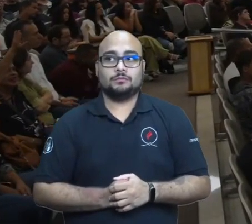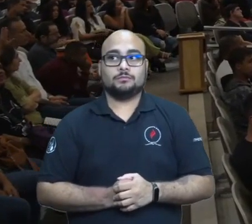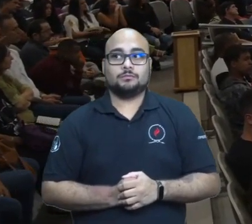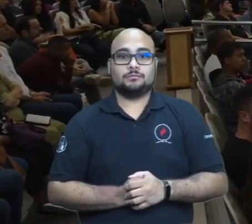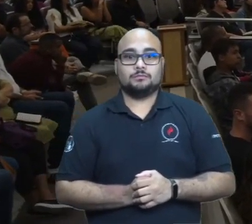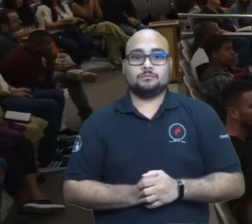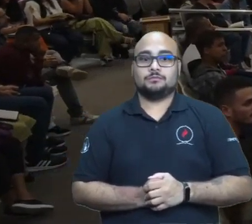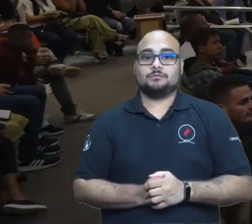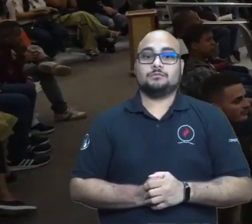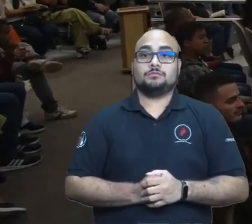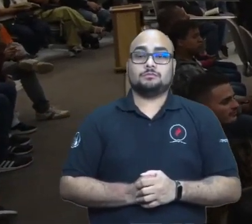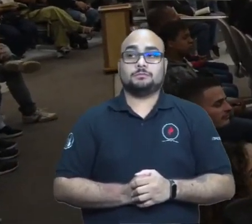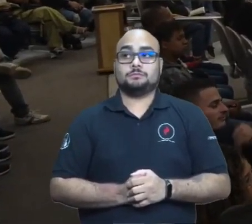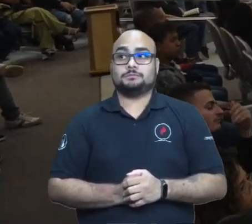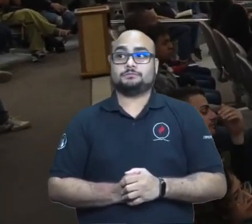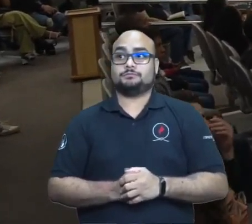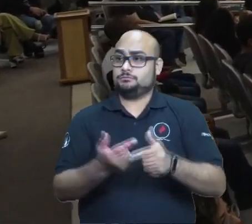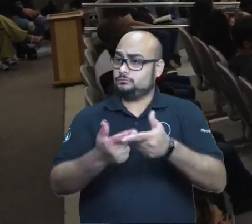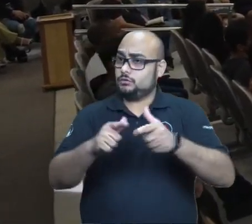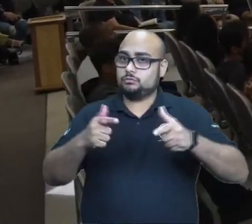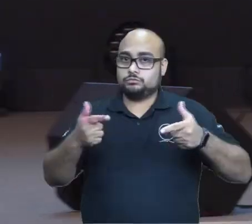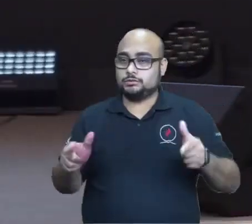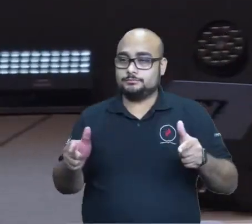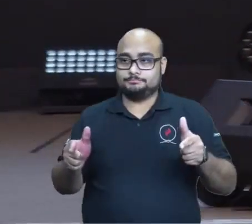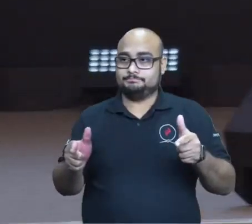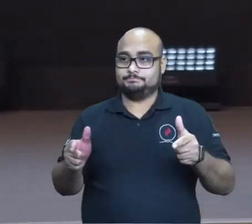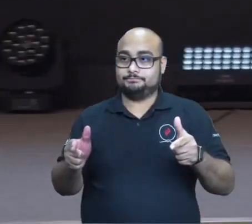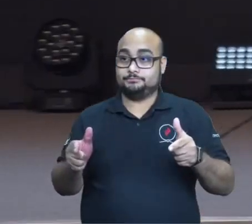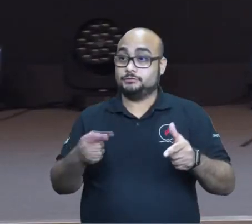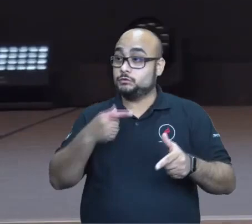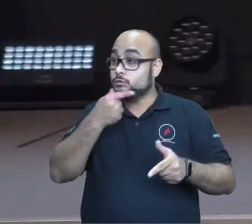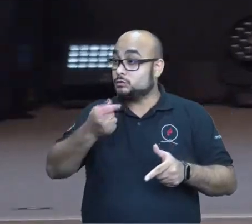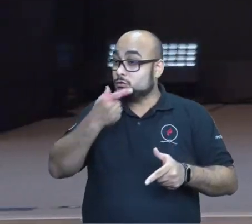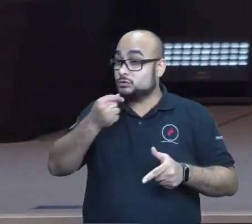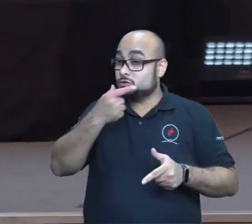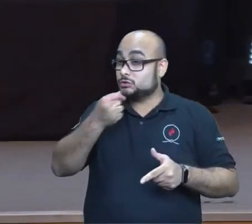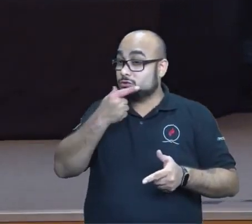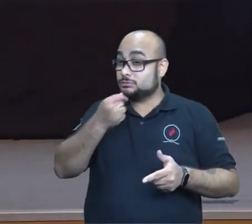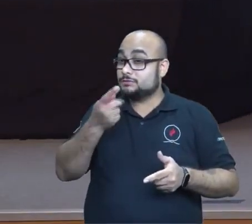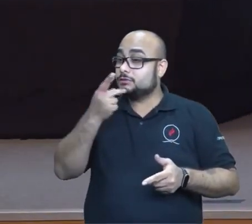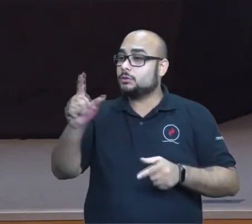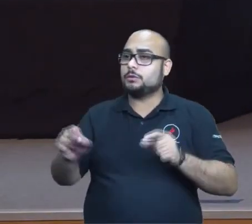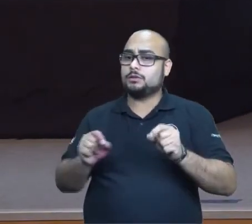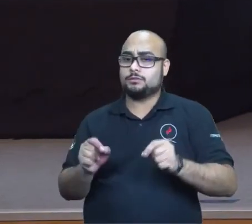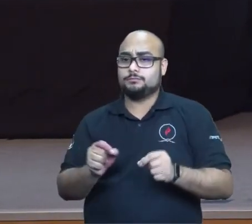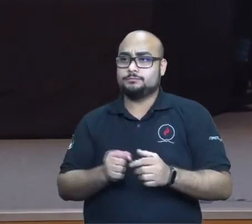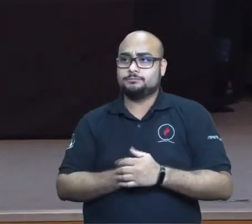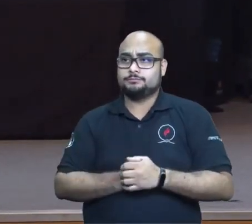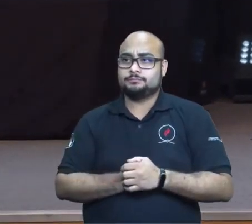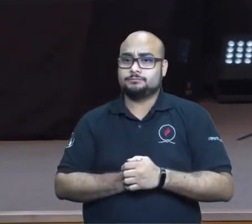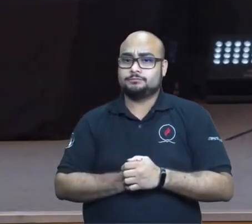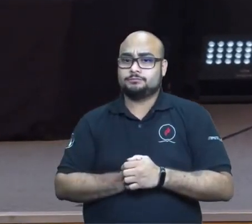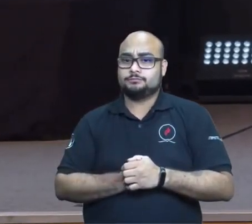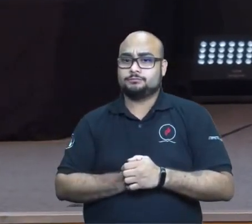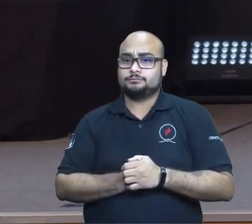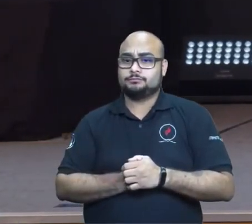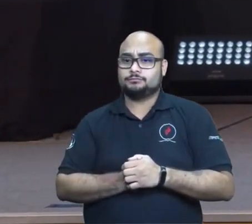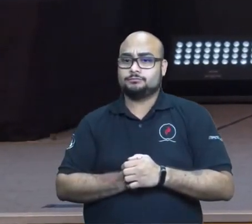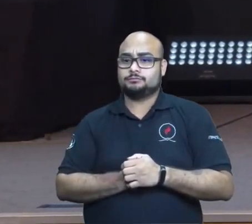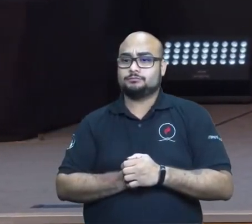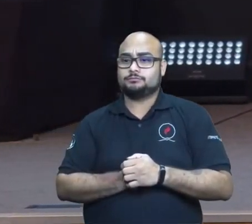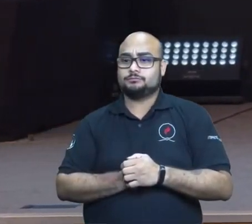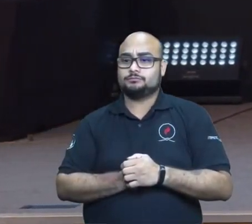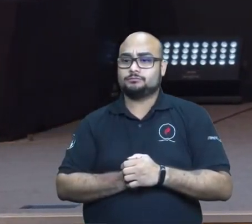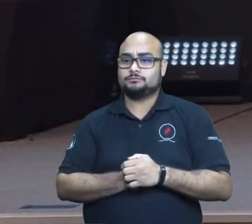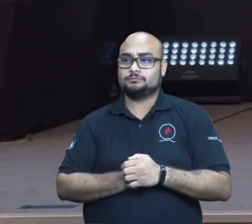não existe não existem homens que hoje digam assim diz o senhor que ontem não estivessem